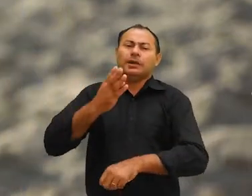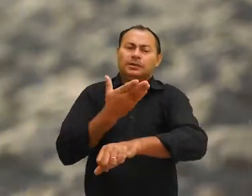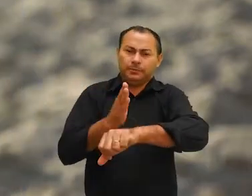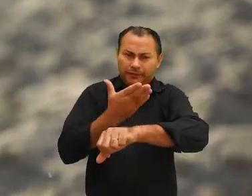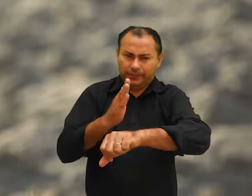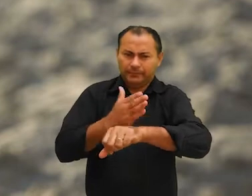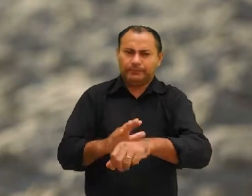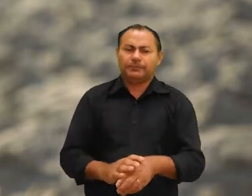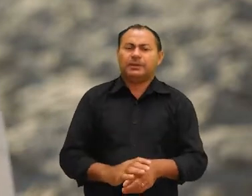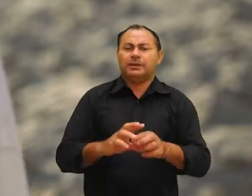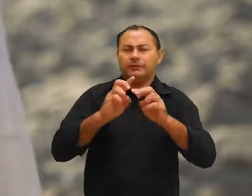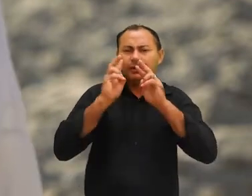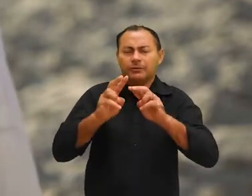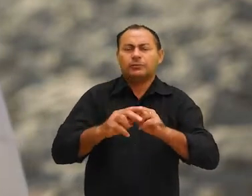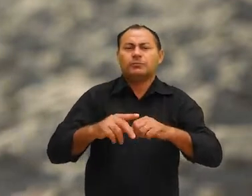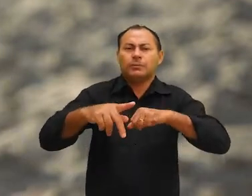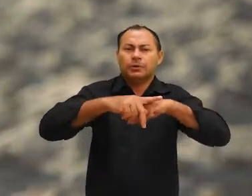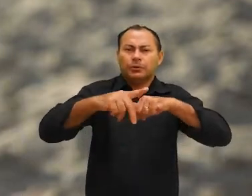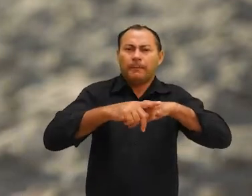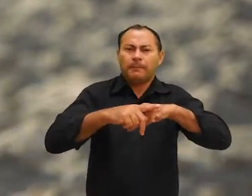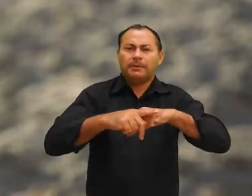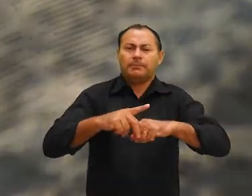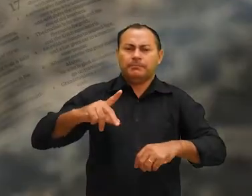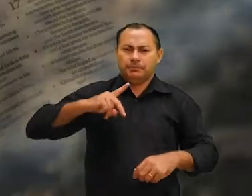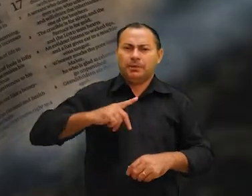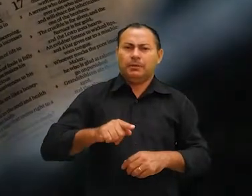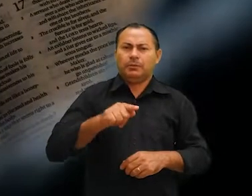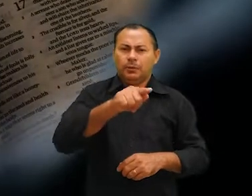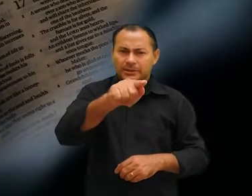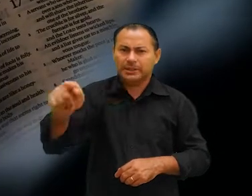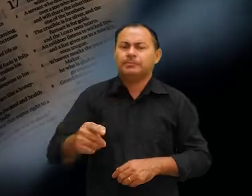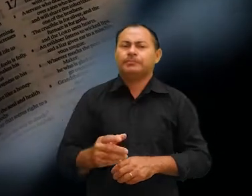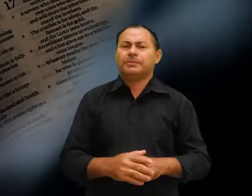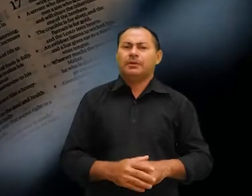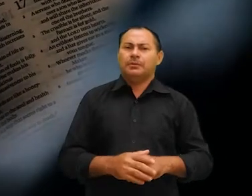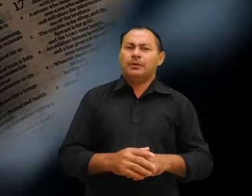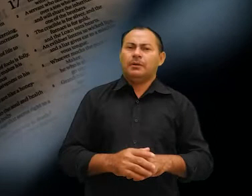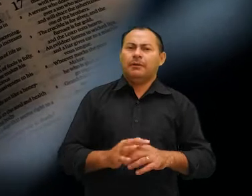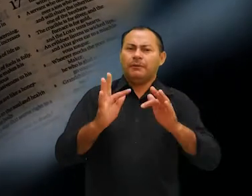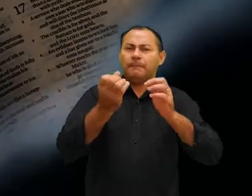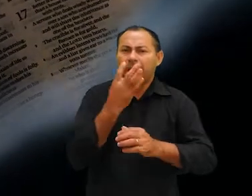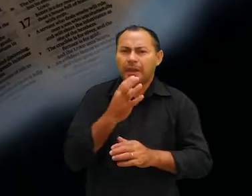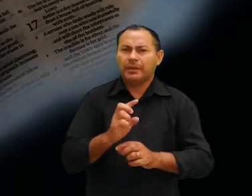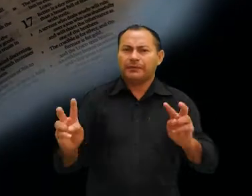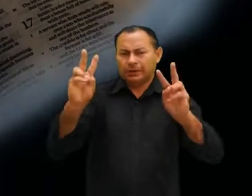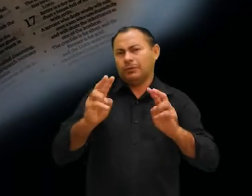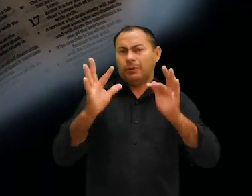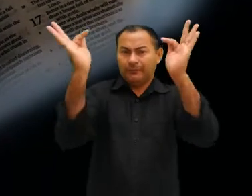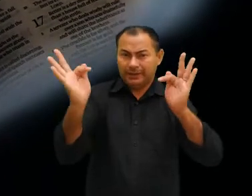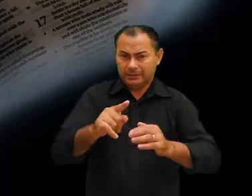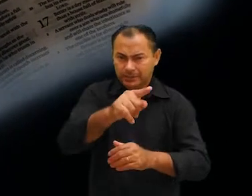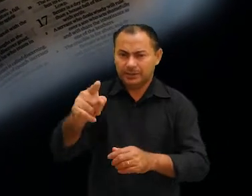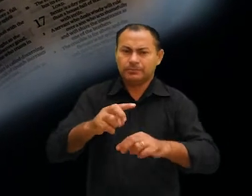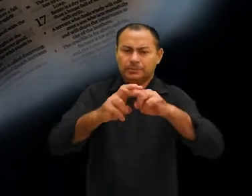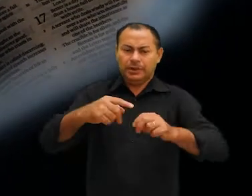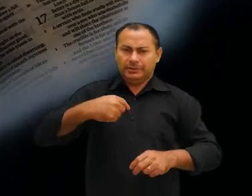do Versículo 11 passa usar o pronome pessoal vocês bem-aventurados serão vocês quando